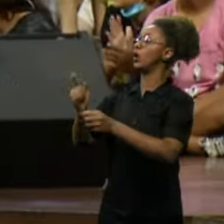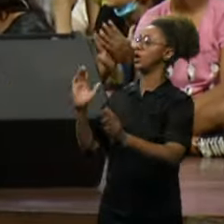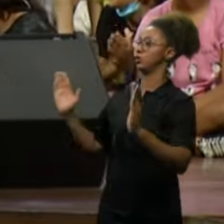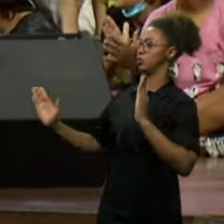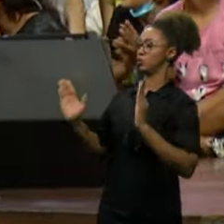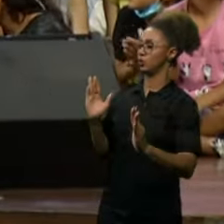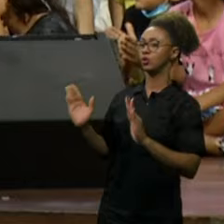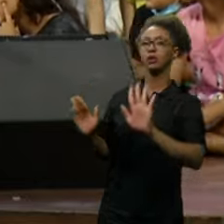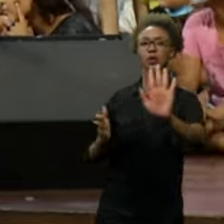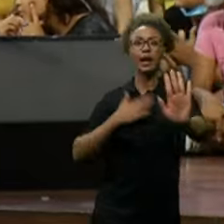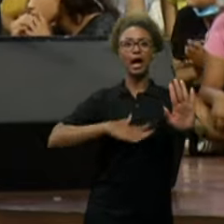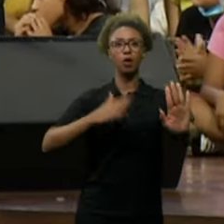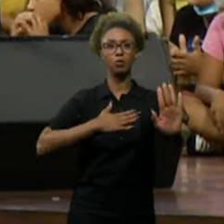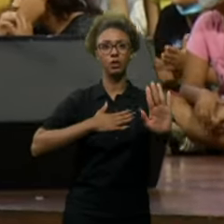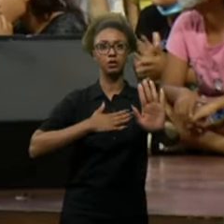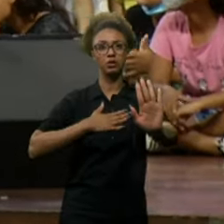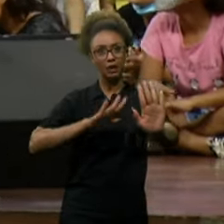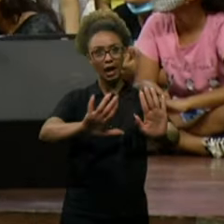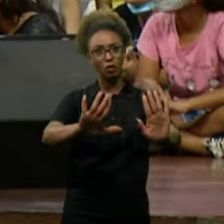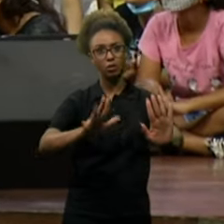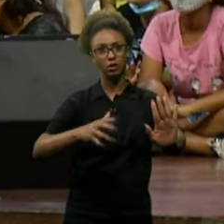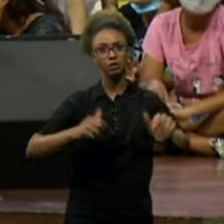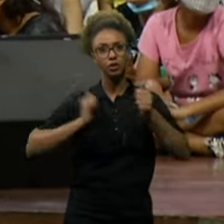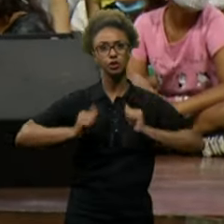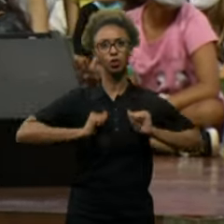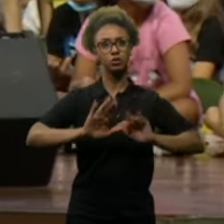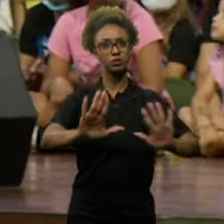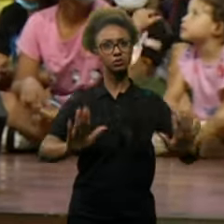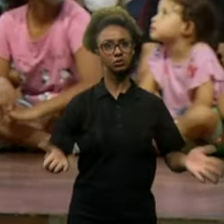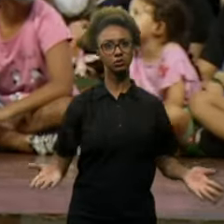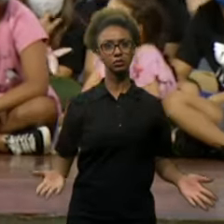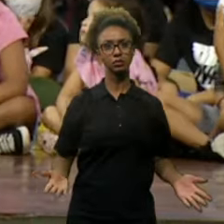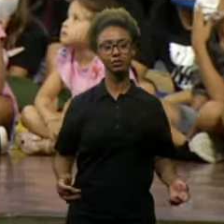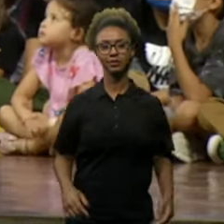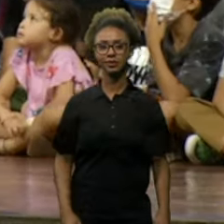a calma que eu não contei até três ainda agoniado espera